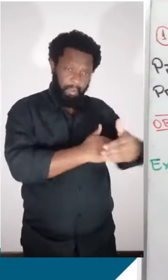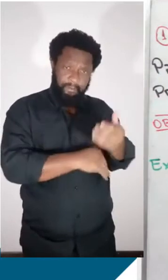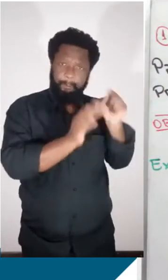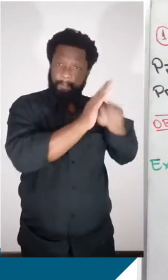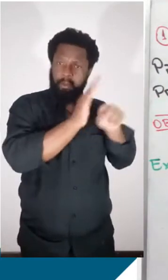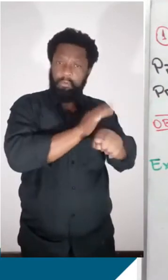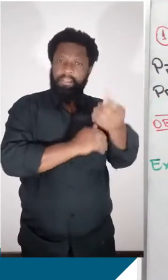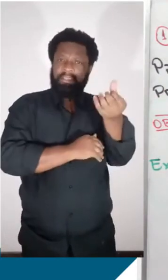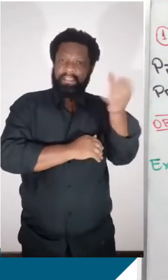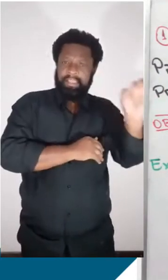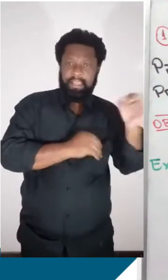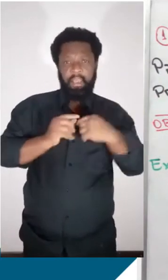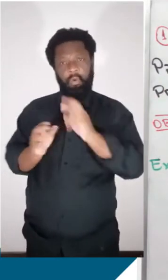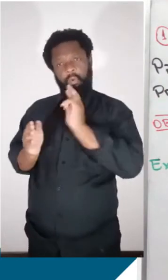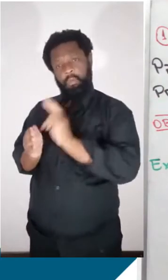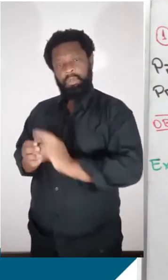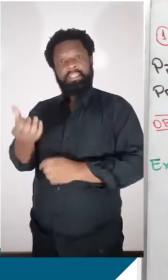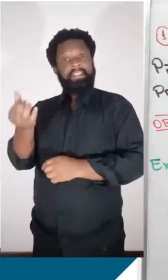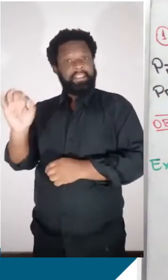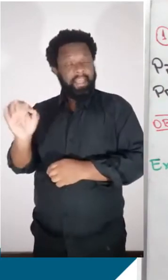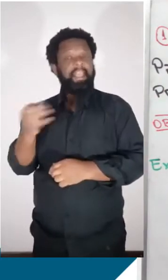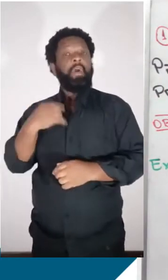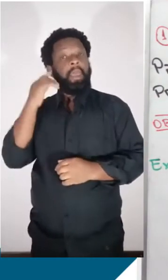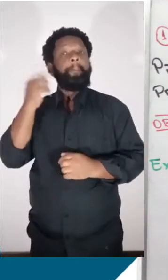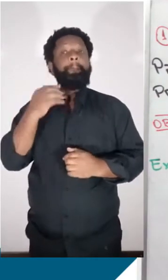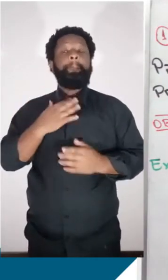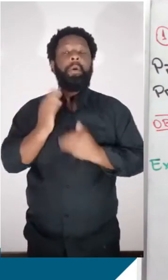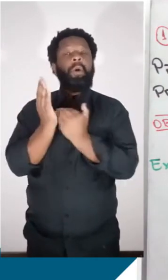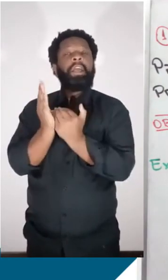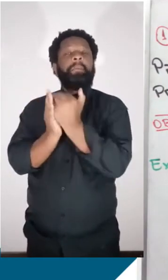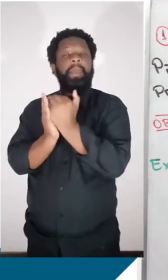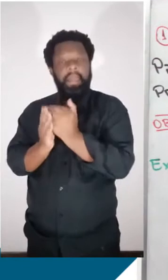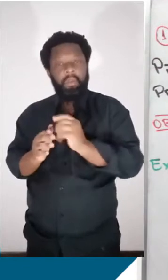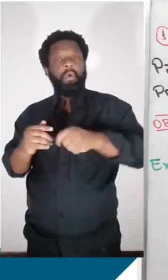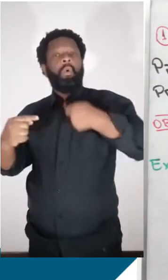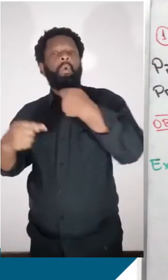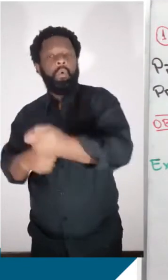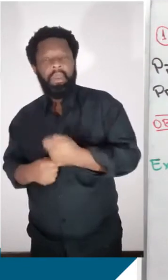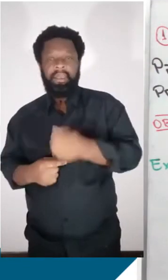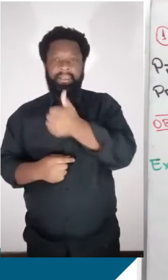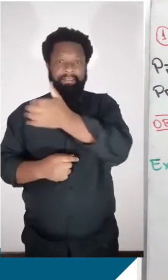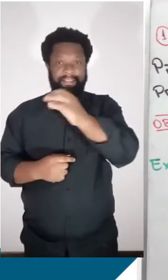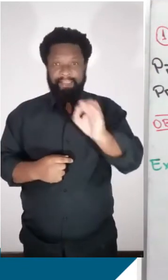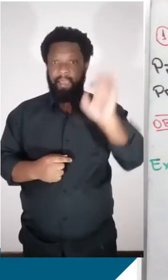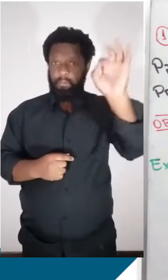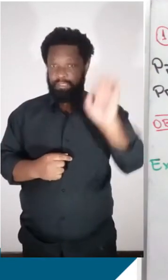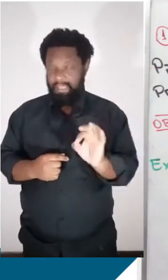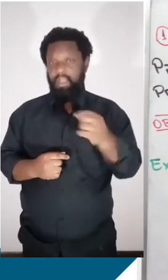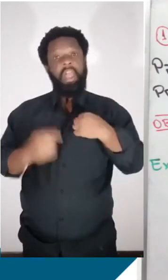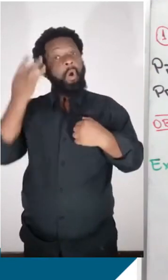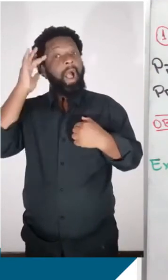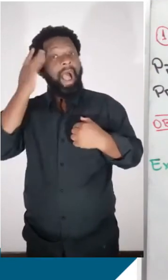60, eu tô esperando acertar tudo. Logo, eu posso dizer que meu rendimento teórico é de 100%. O meu produto teórico, o